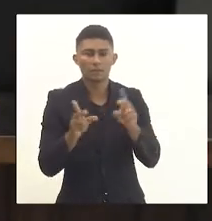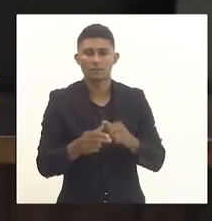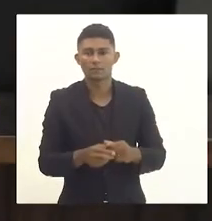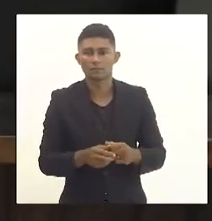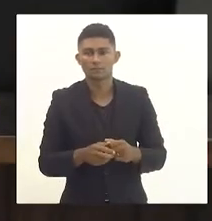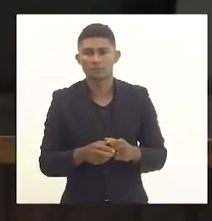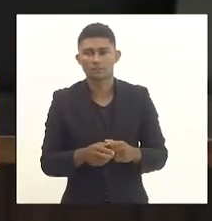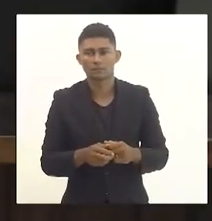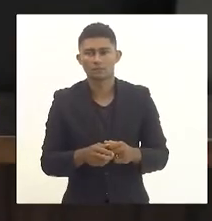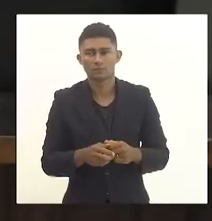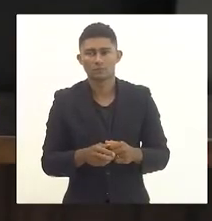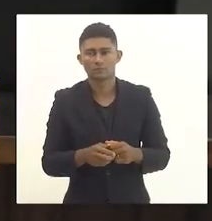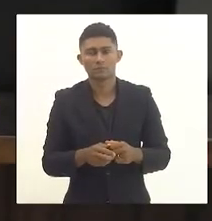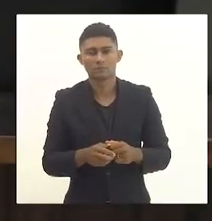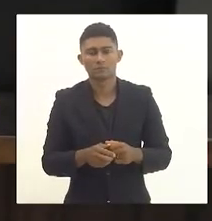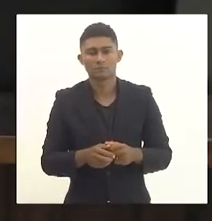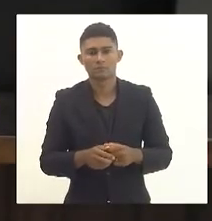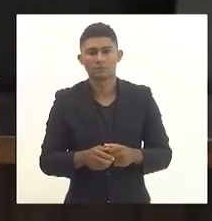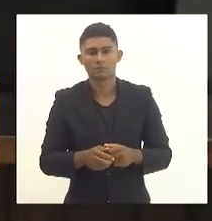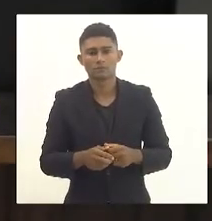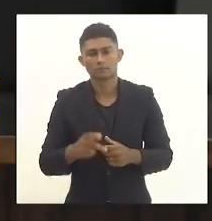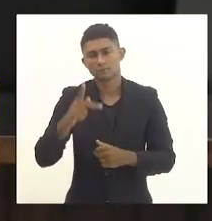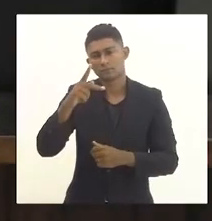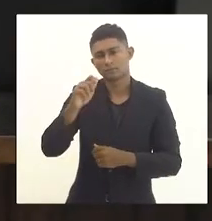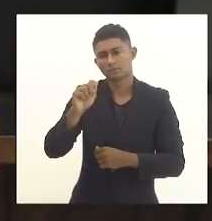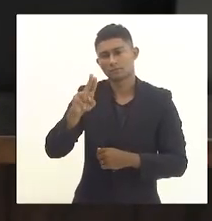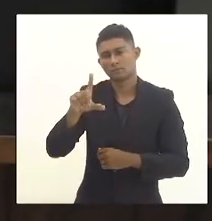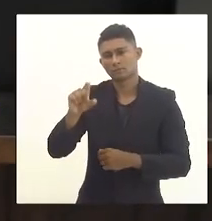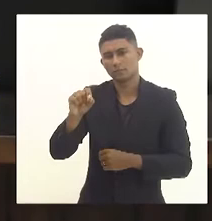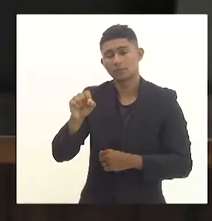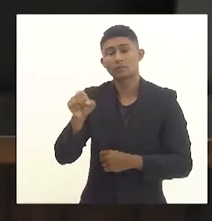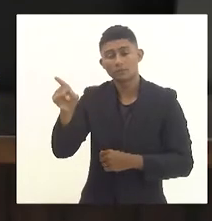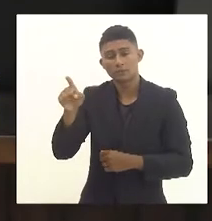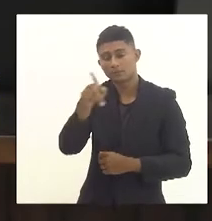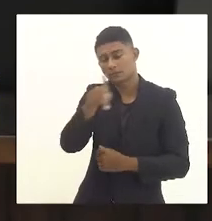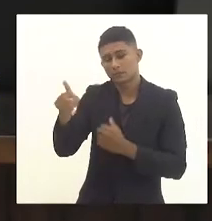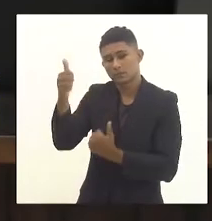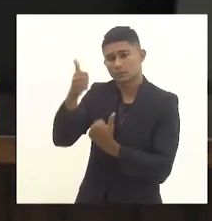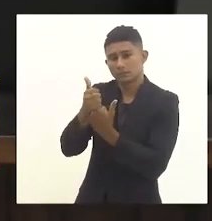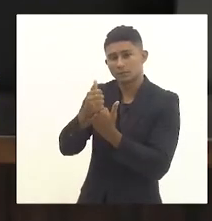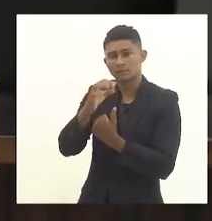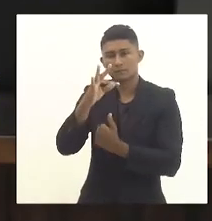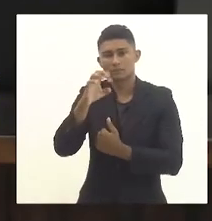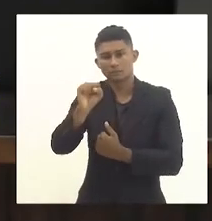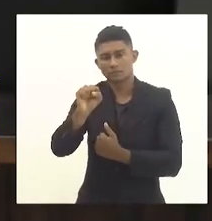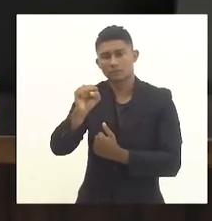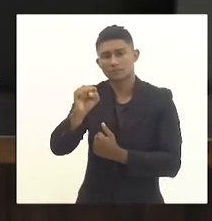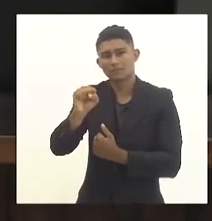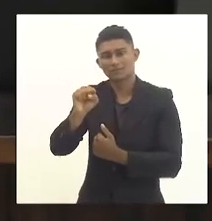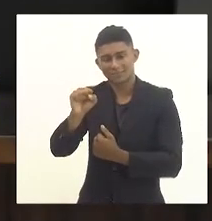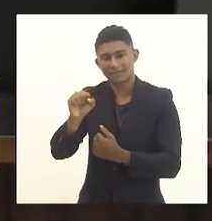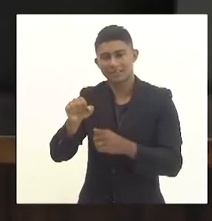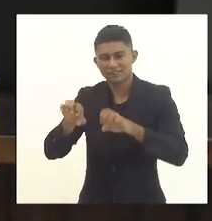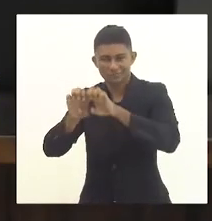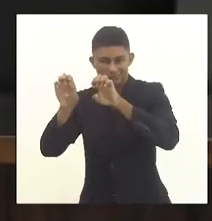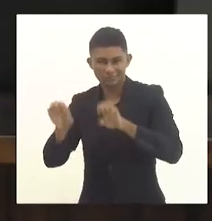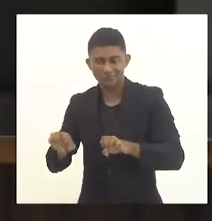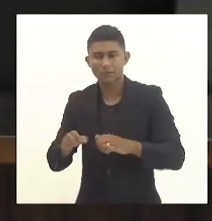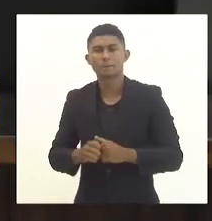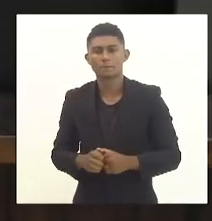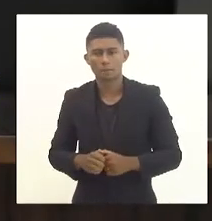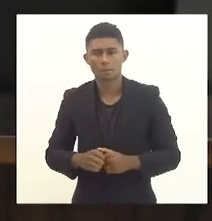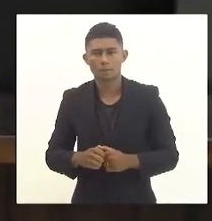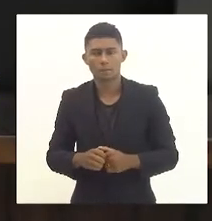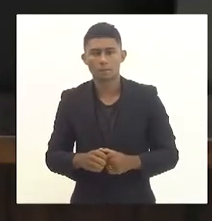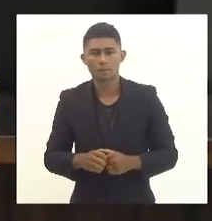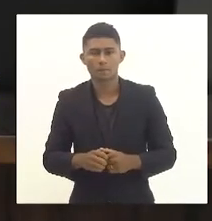Rosenberg, Telecom. Paulo Aziz, vice-presidente da TS Infraestrutura e BIM. Lago,